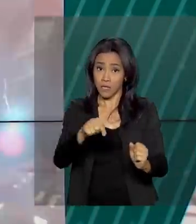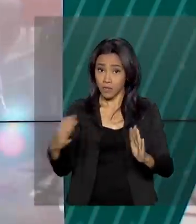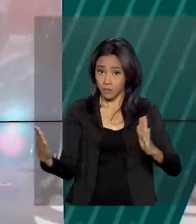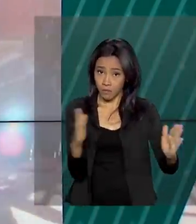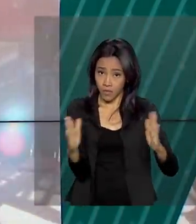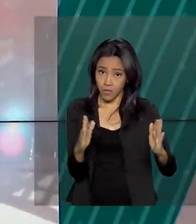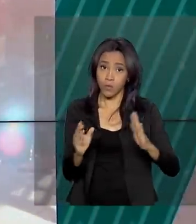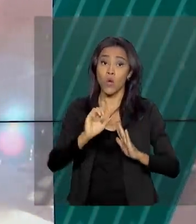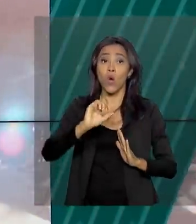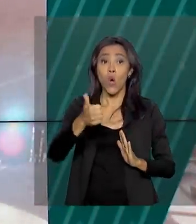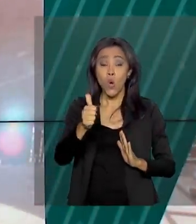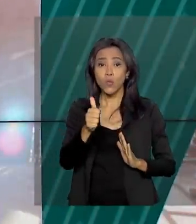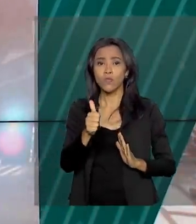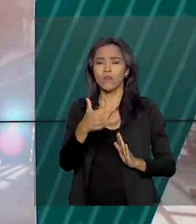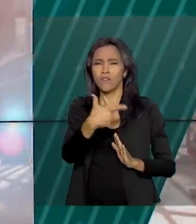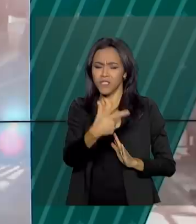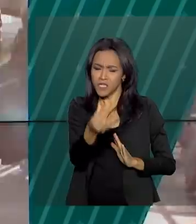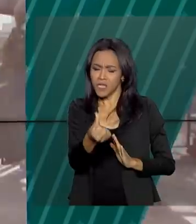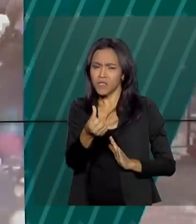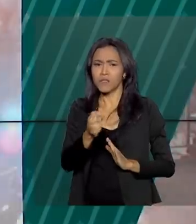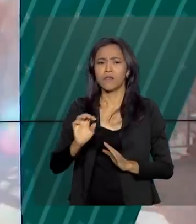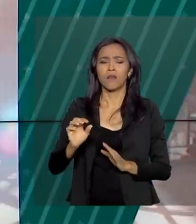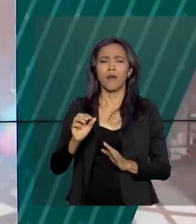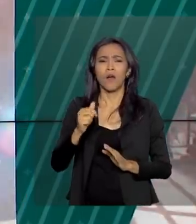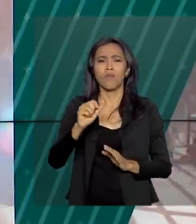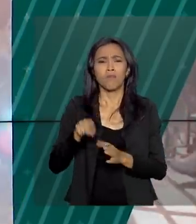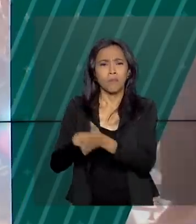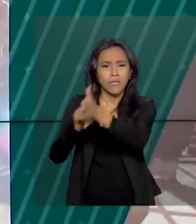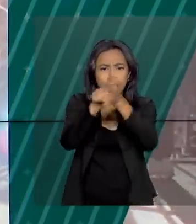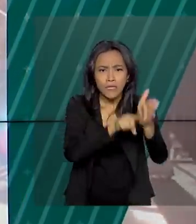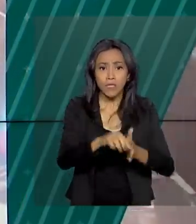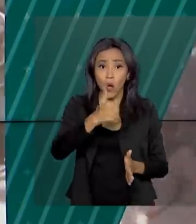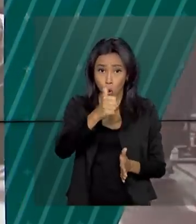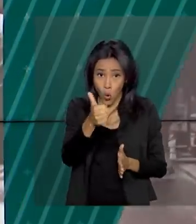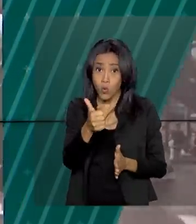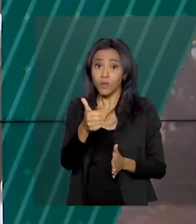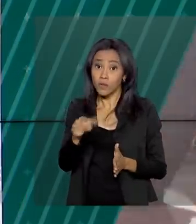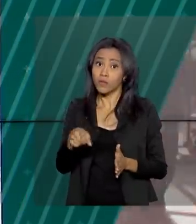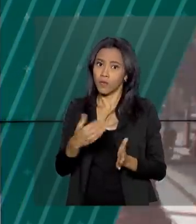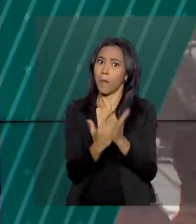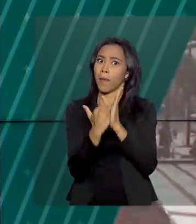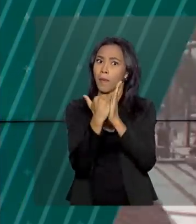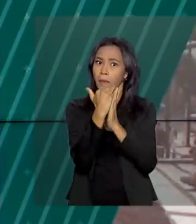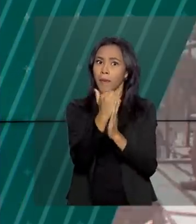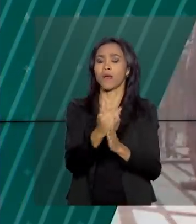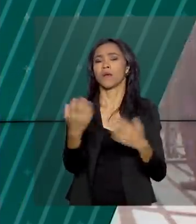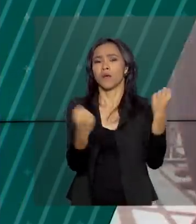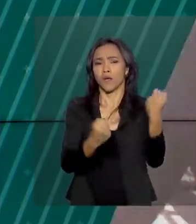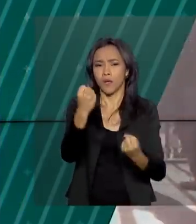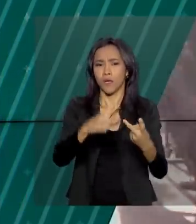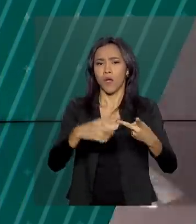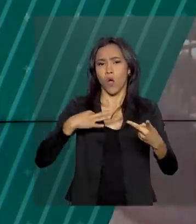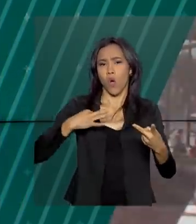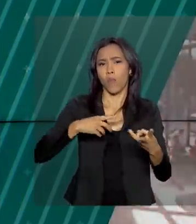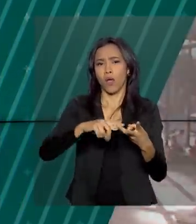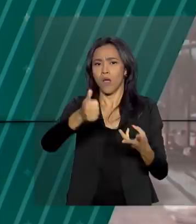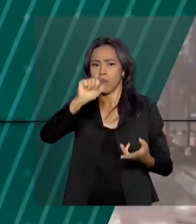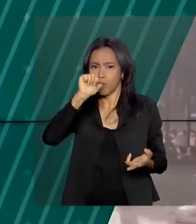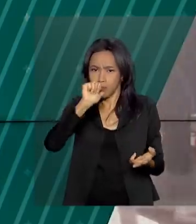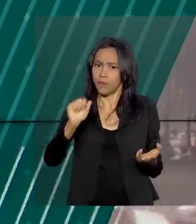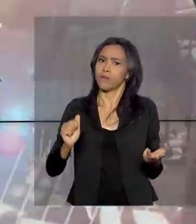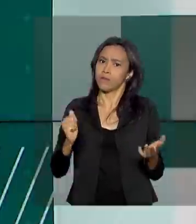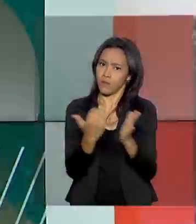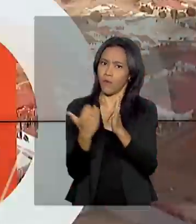dos 26 ramos pesquisados apresentaram crescimento entre eles veículos automotores vestuário e bebidas